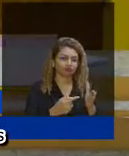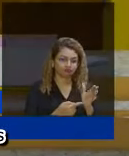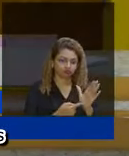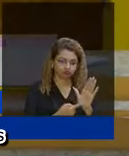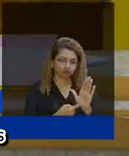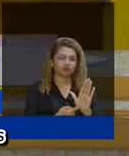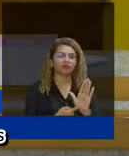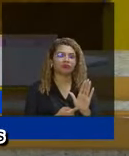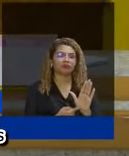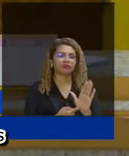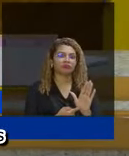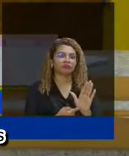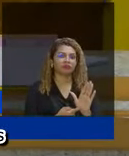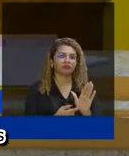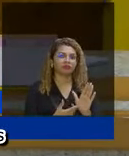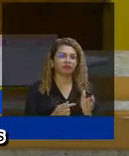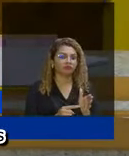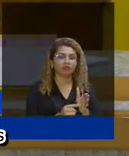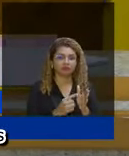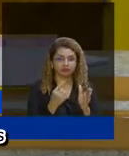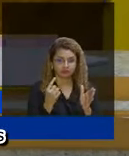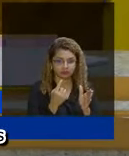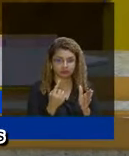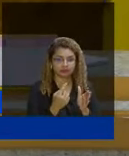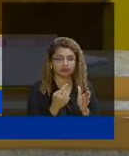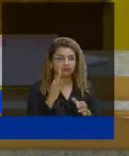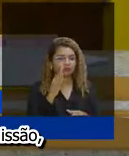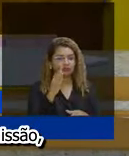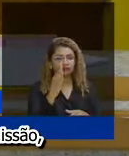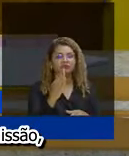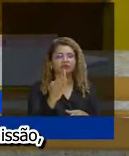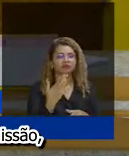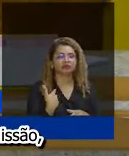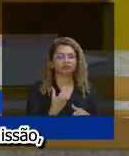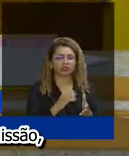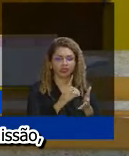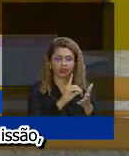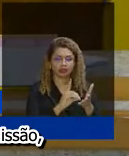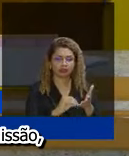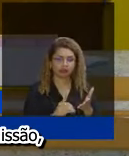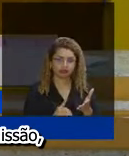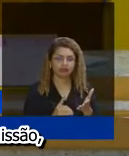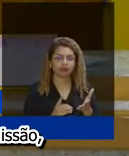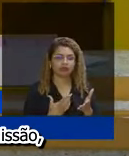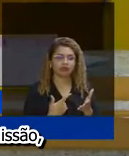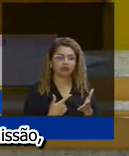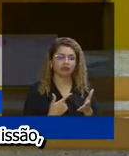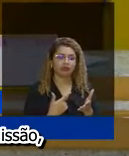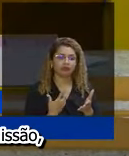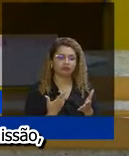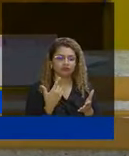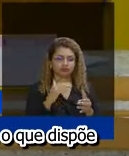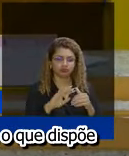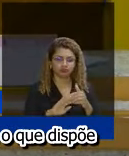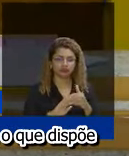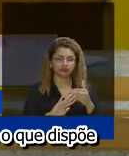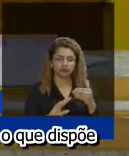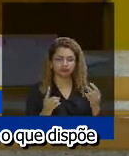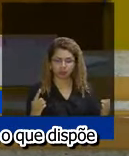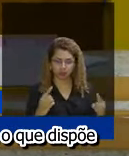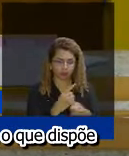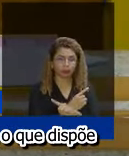observar, primeiro, que a função principal dos embargos declaratórios é de integrar o julgado, afastando omissão,